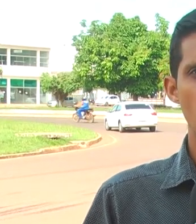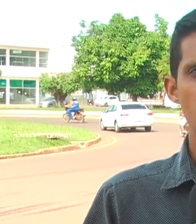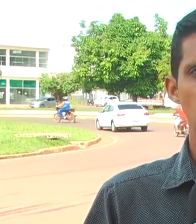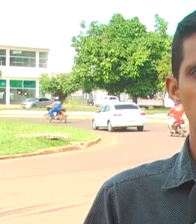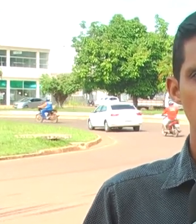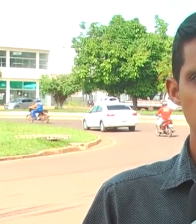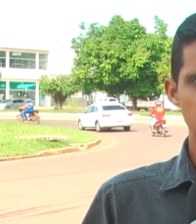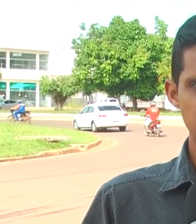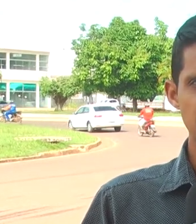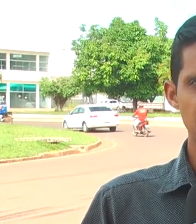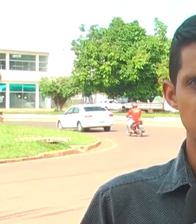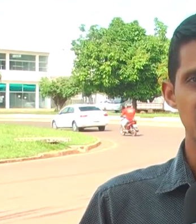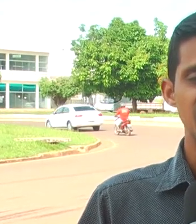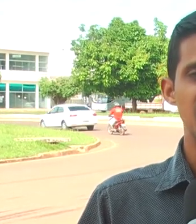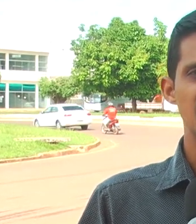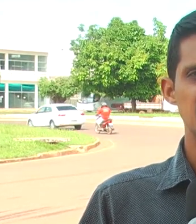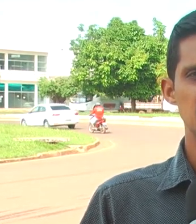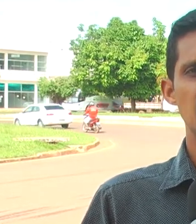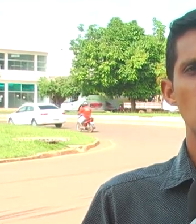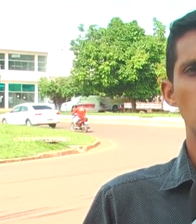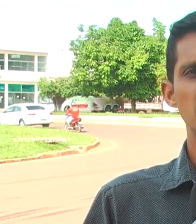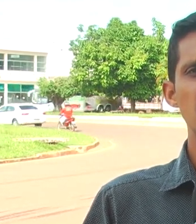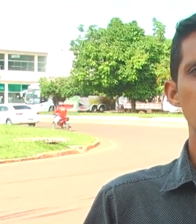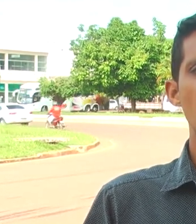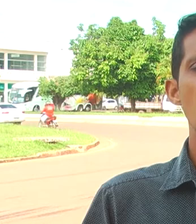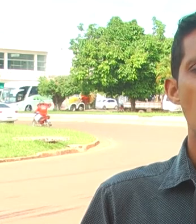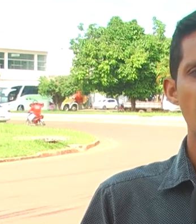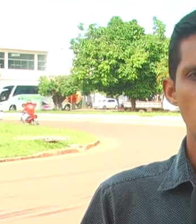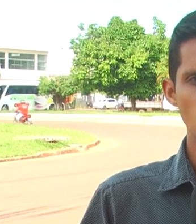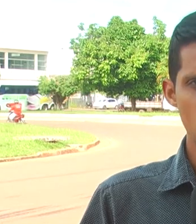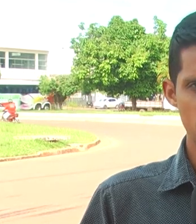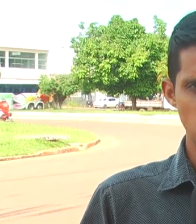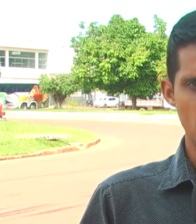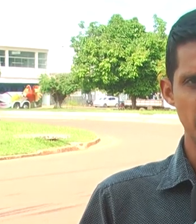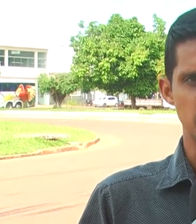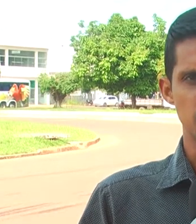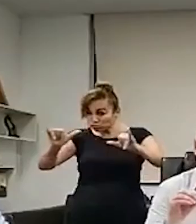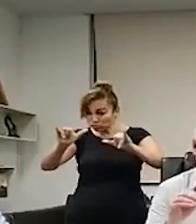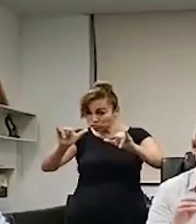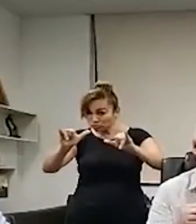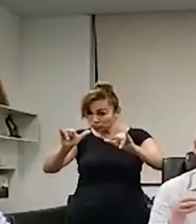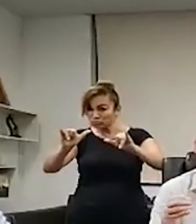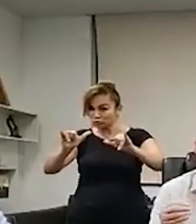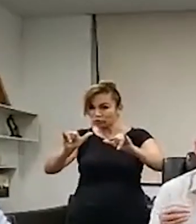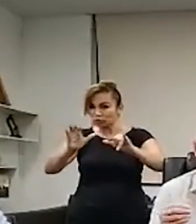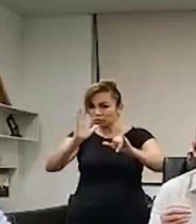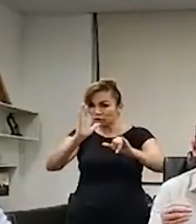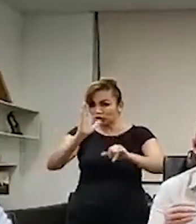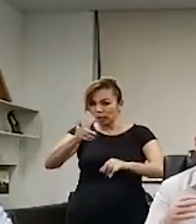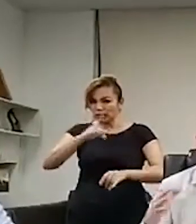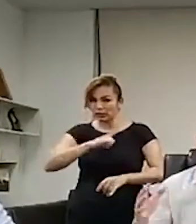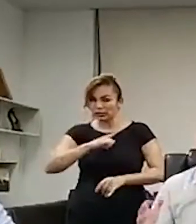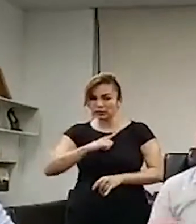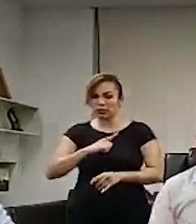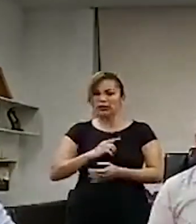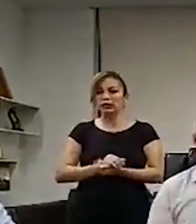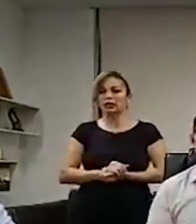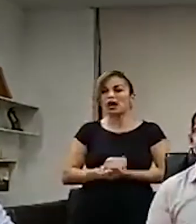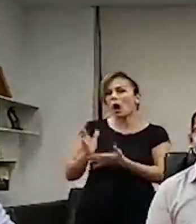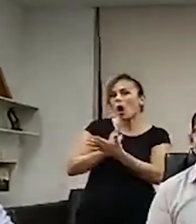está correto e ele entende que é necessário preservar a economia do país. Já tem gente falando aí, o